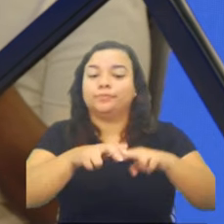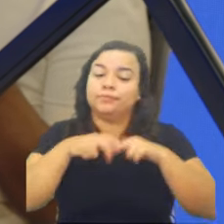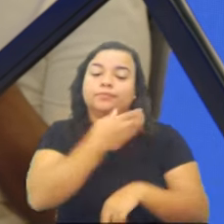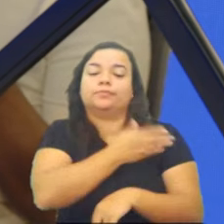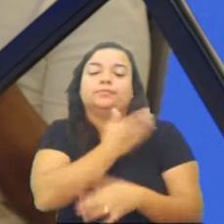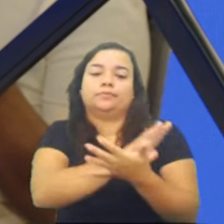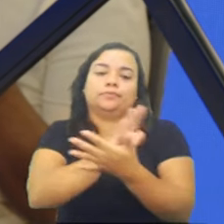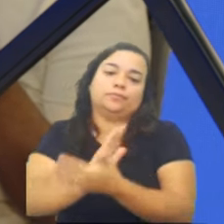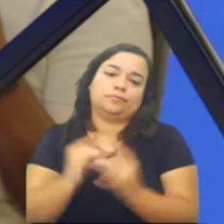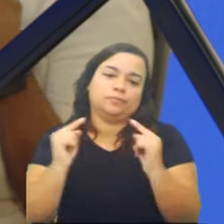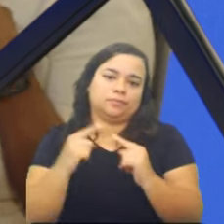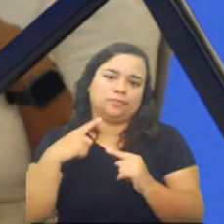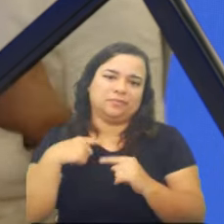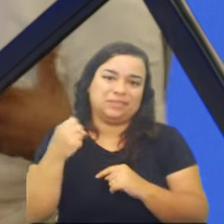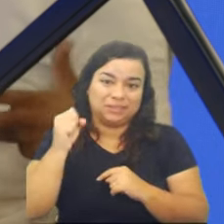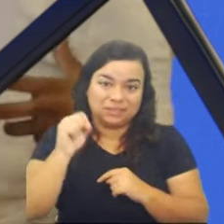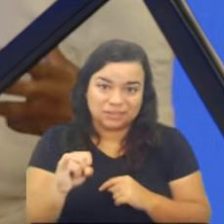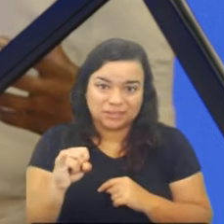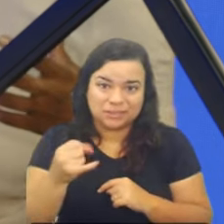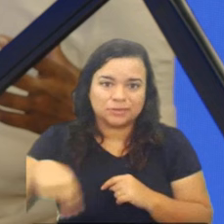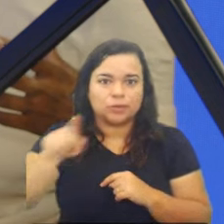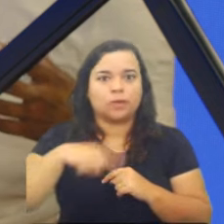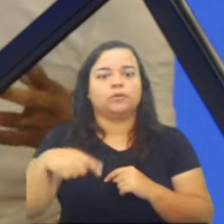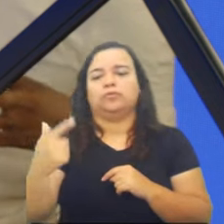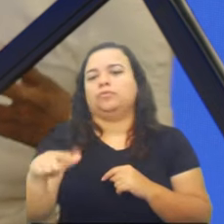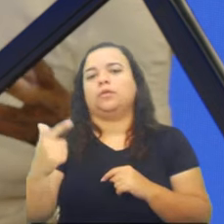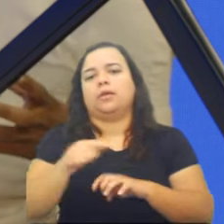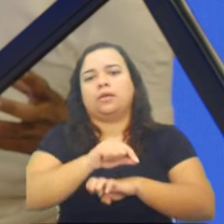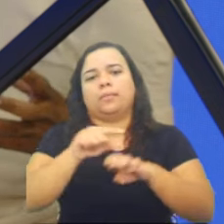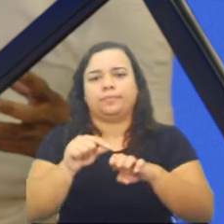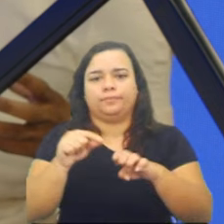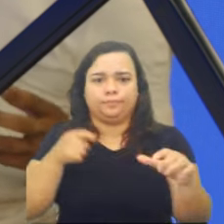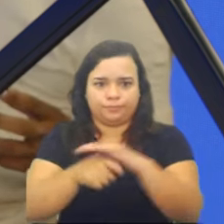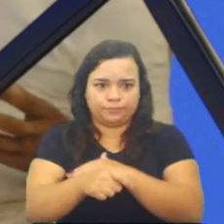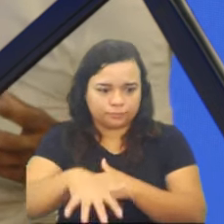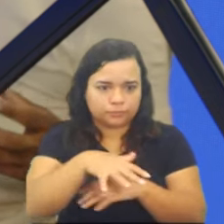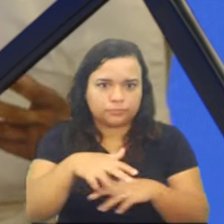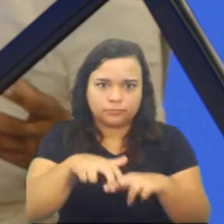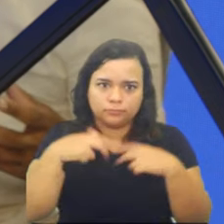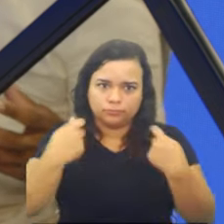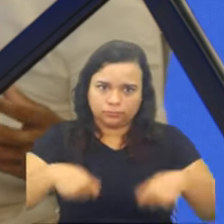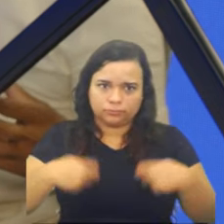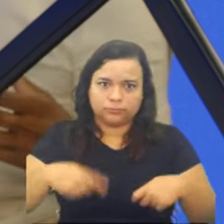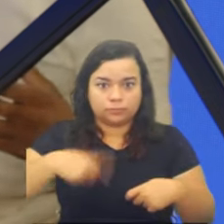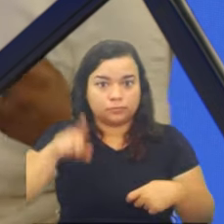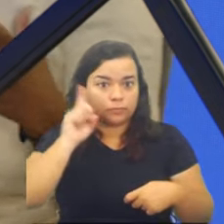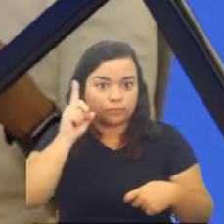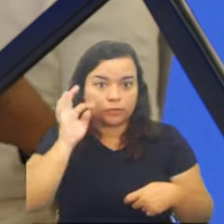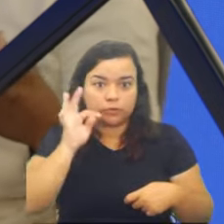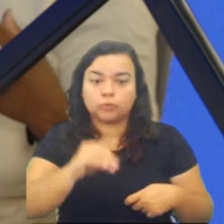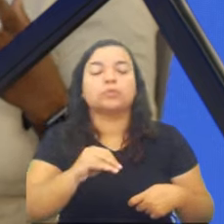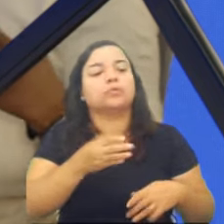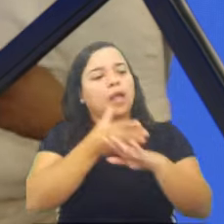e eu costumo dizer porque se a gente tivesse não estivesse empreendendo por necessidade a gente